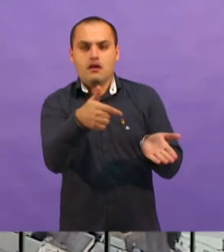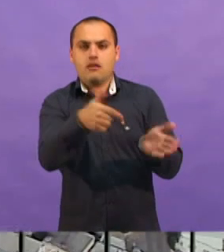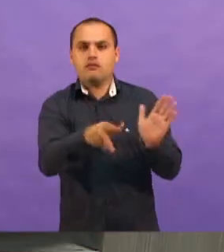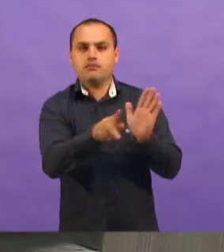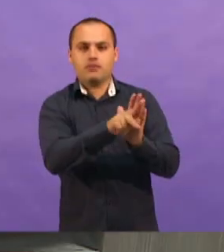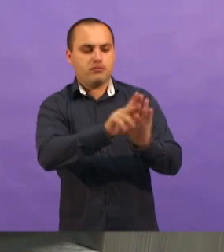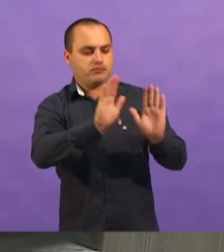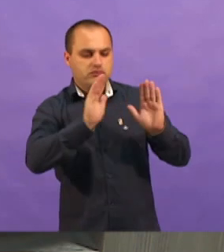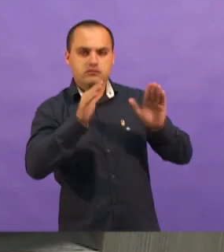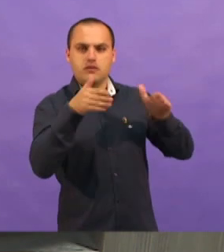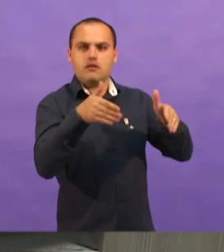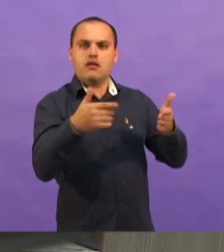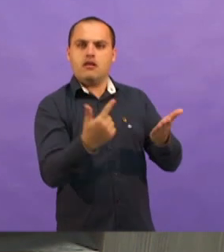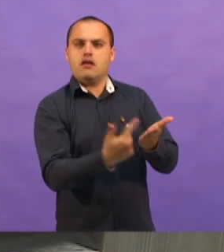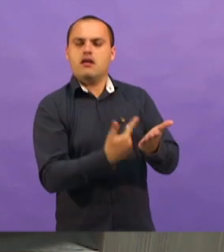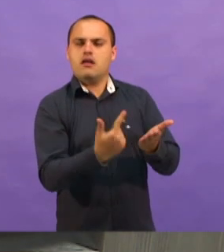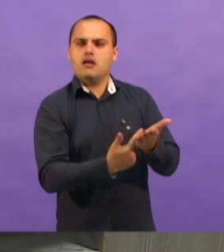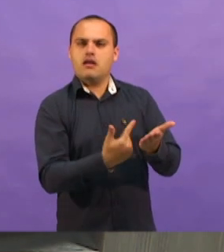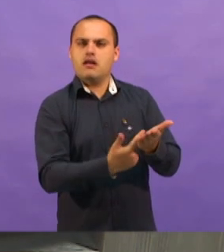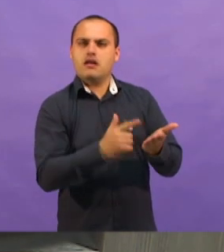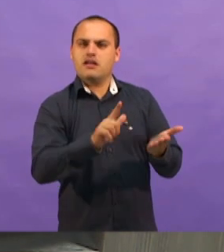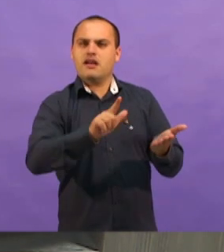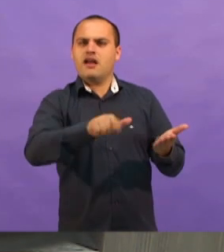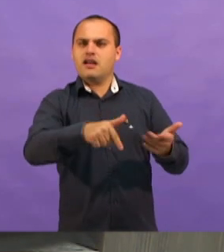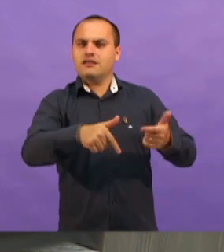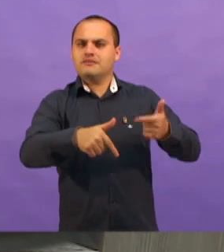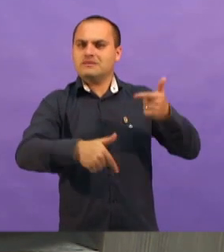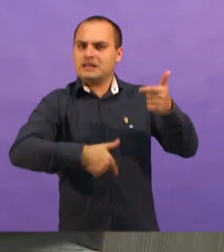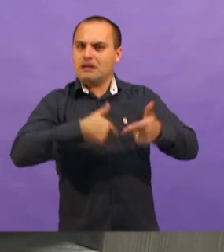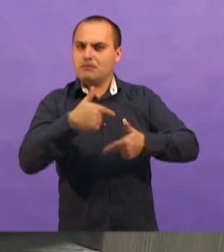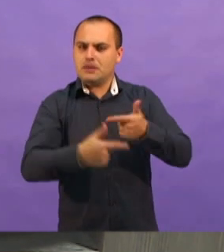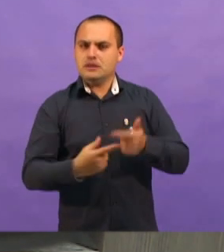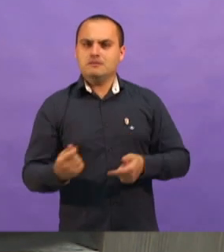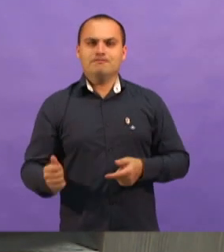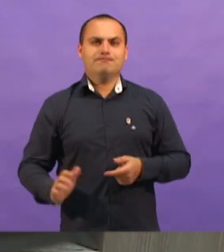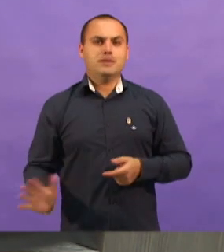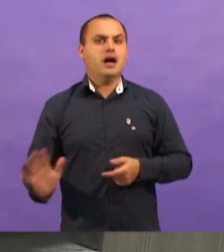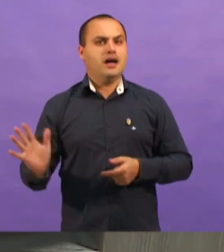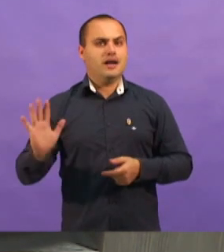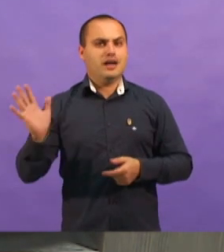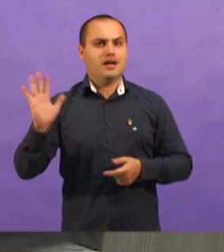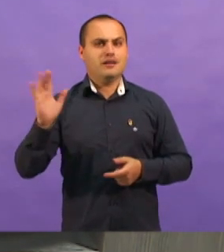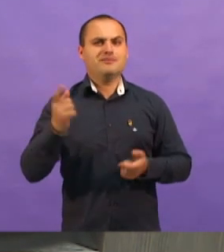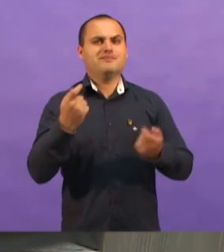livro, era um trabalho caro de se manter. Era um trabalho